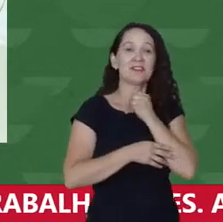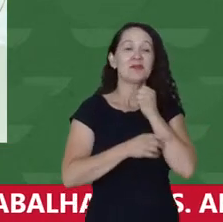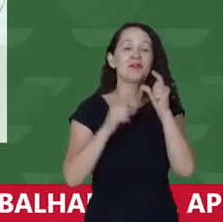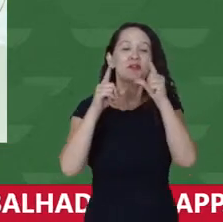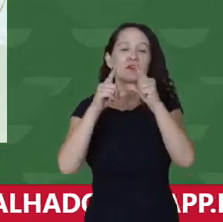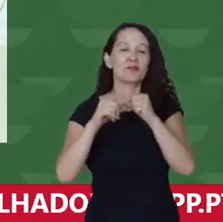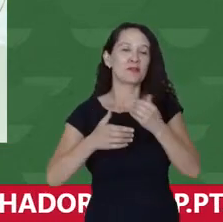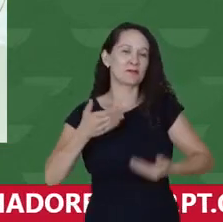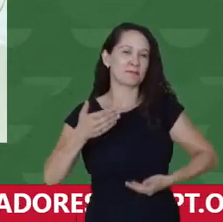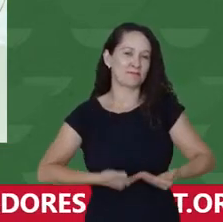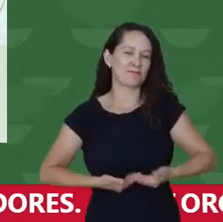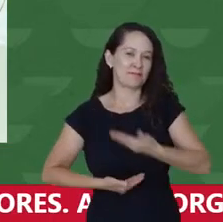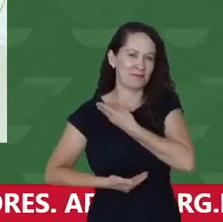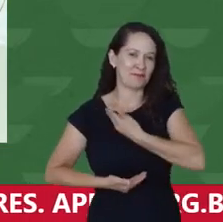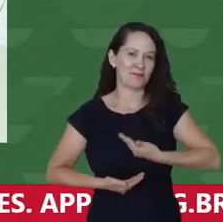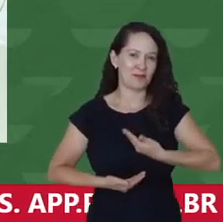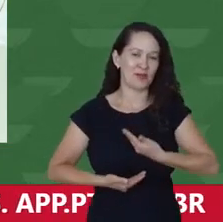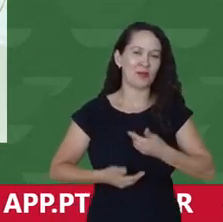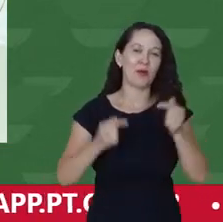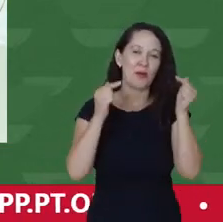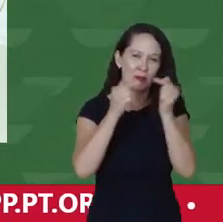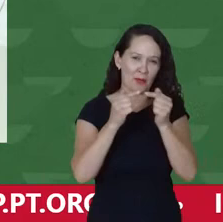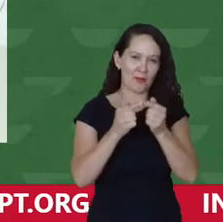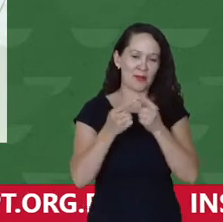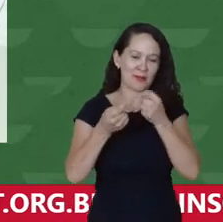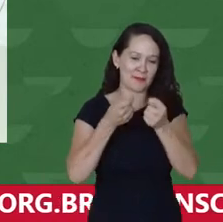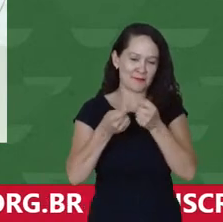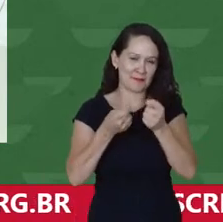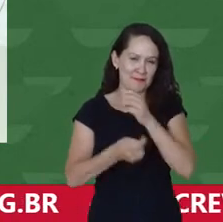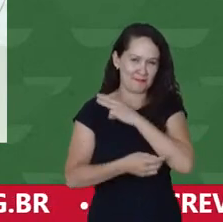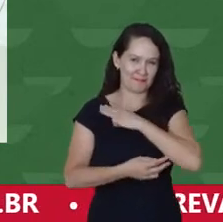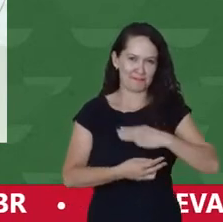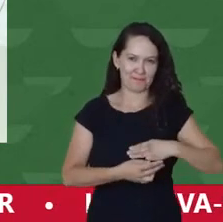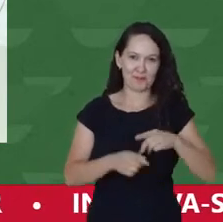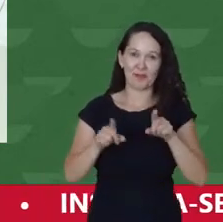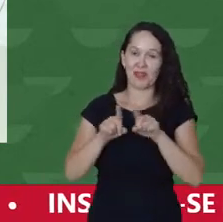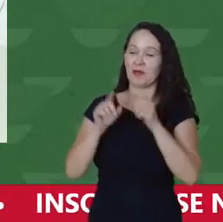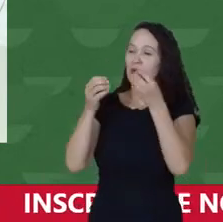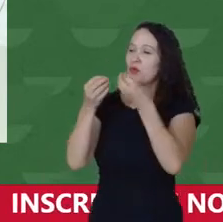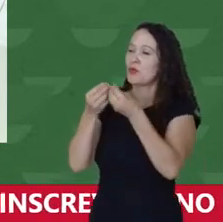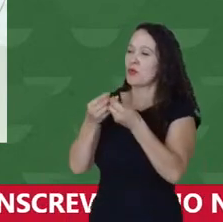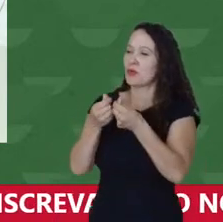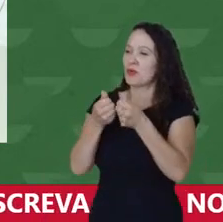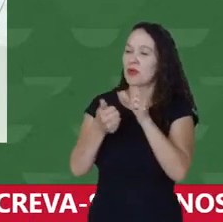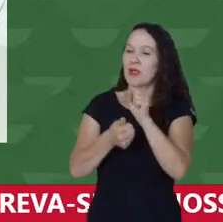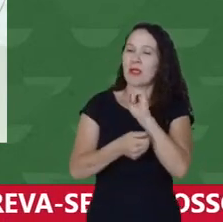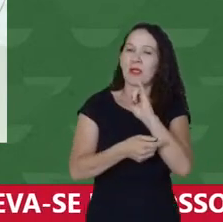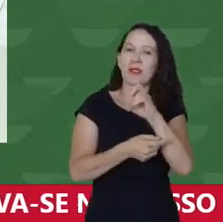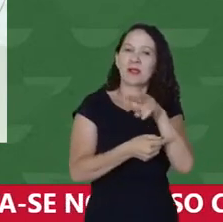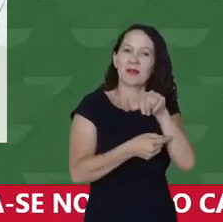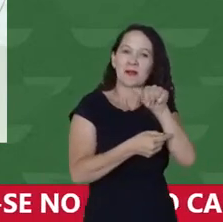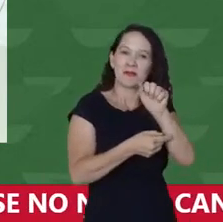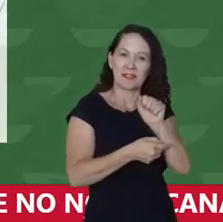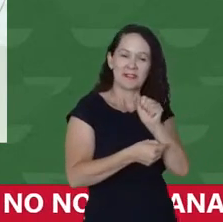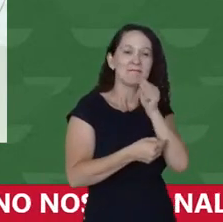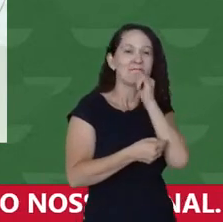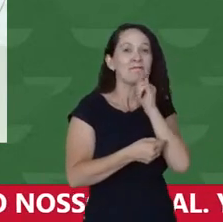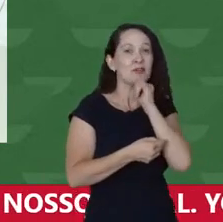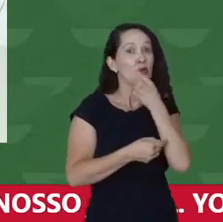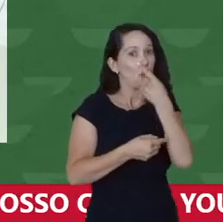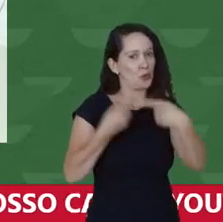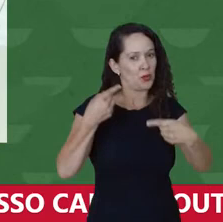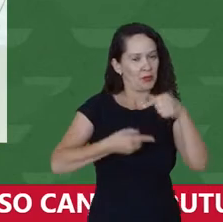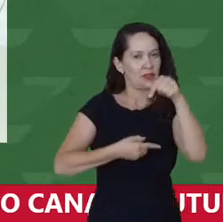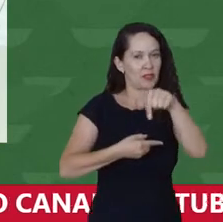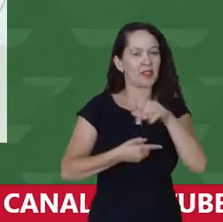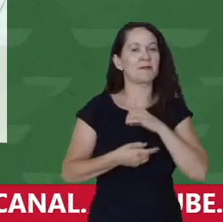público. Bem a cara do Paulo Guedes, né? Falando em precarização, Silvana, eu dei um exemplo esses dias num dos